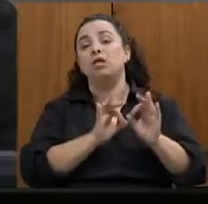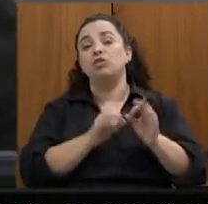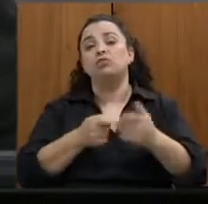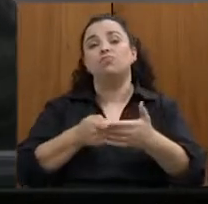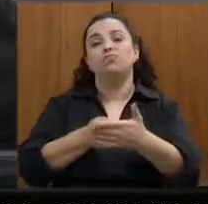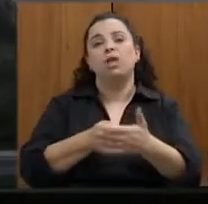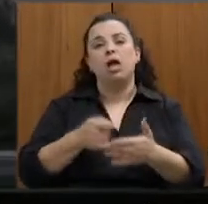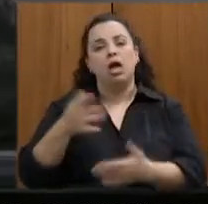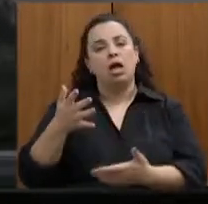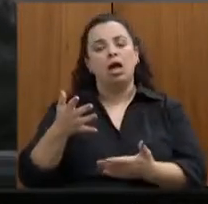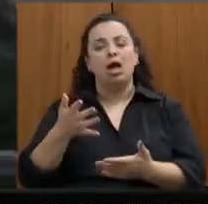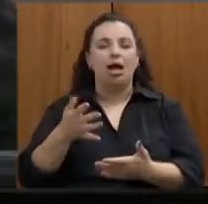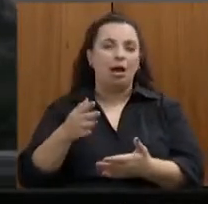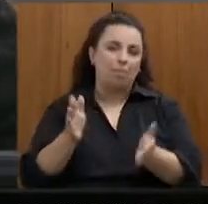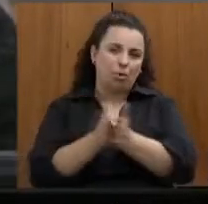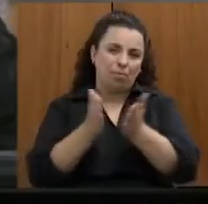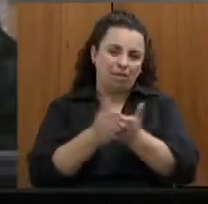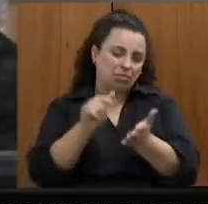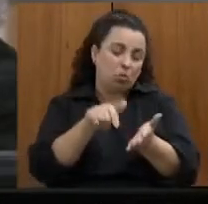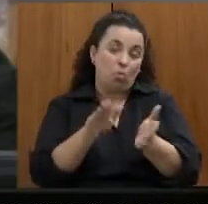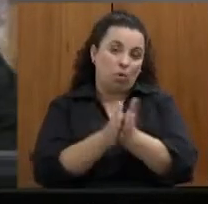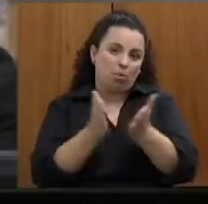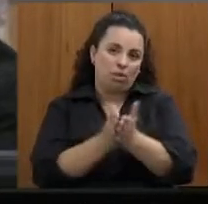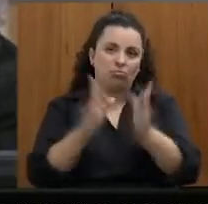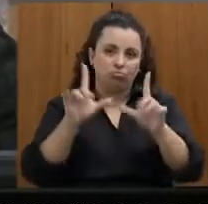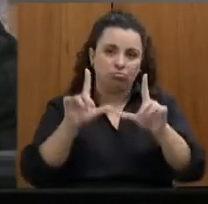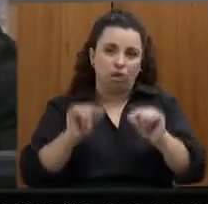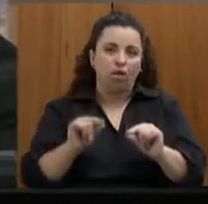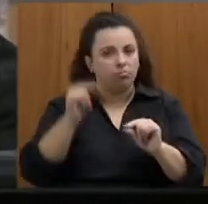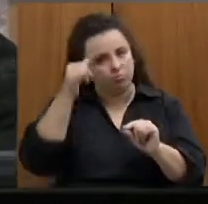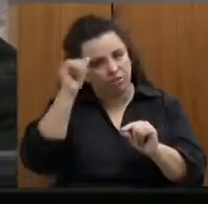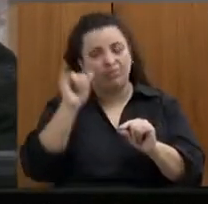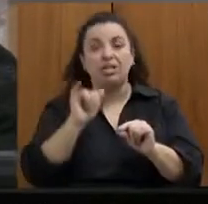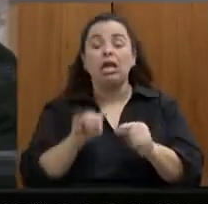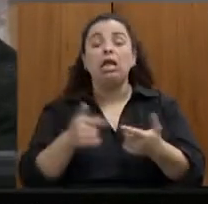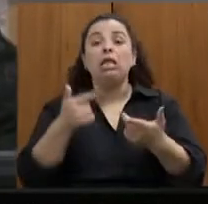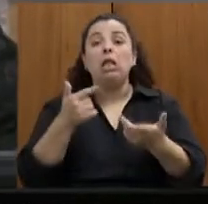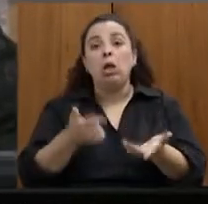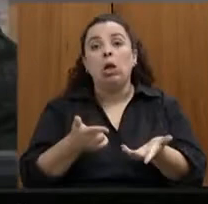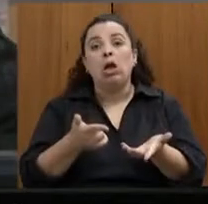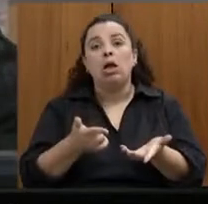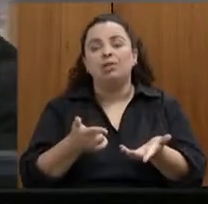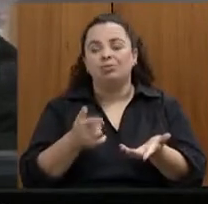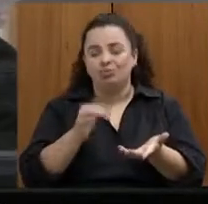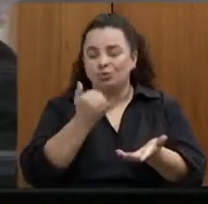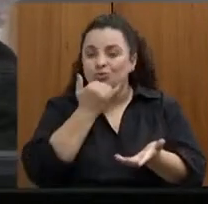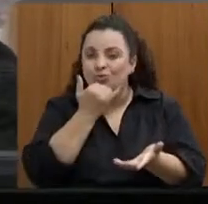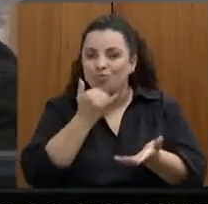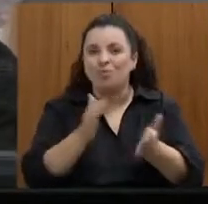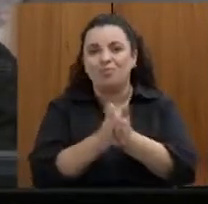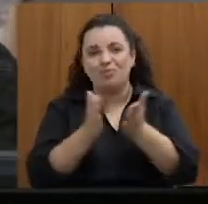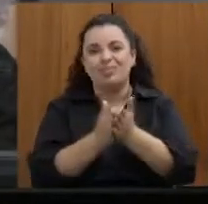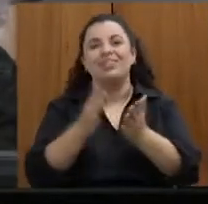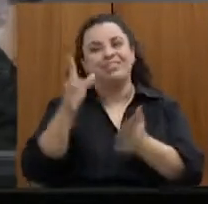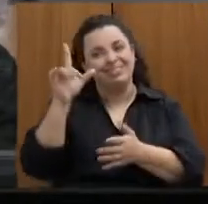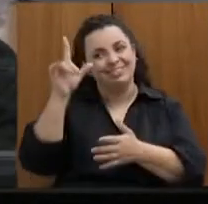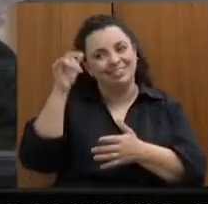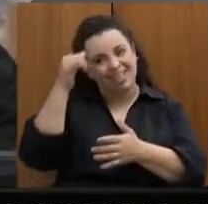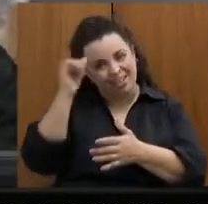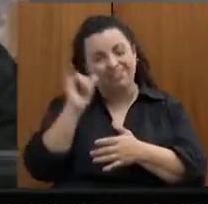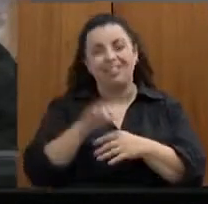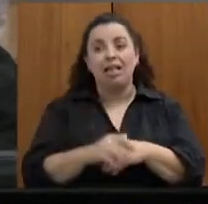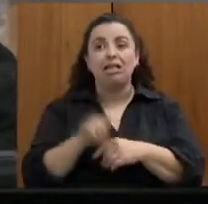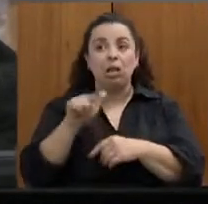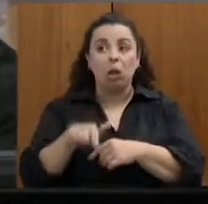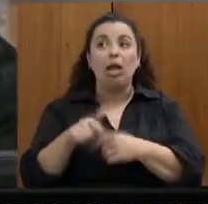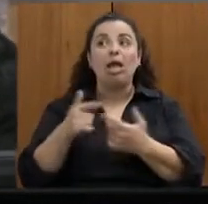pobreza, que vai estar todo o diagnóstico e todas as ações previstas. Então, acho que a reflexão é muito bem-vinda e eu